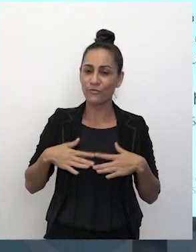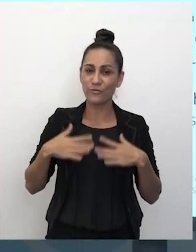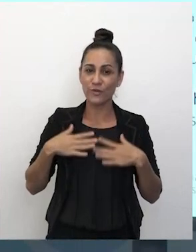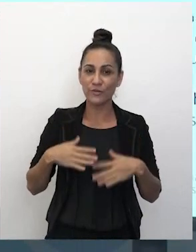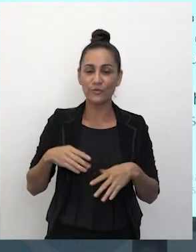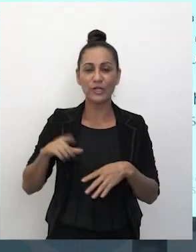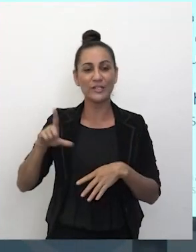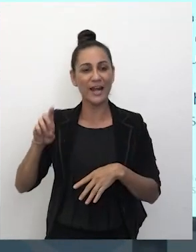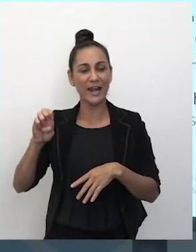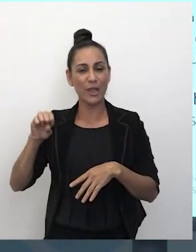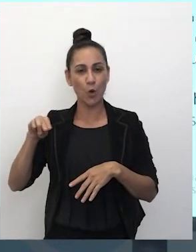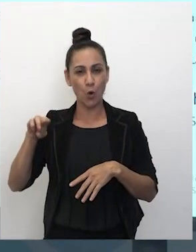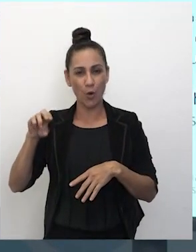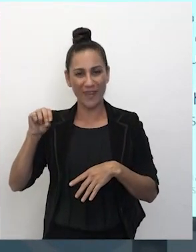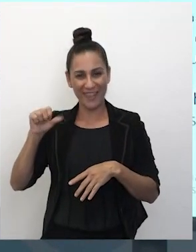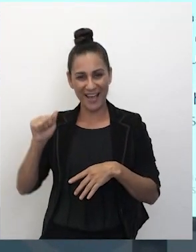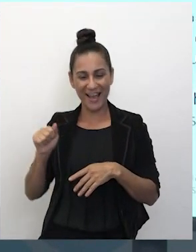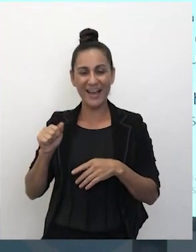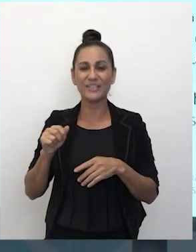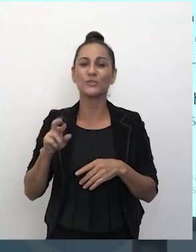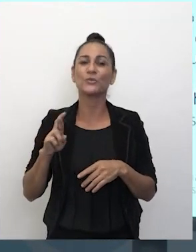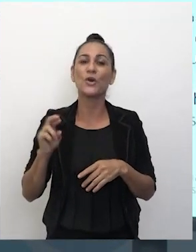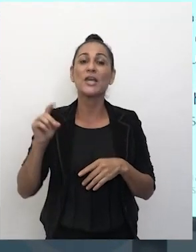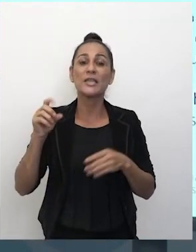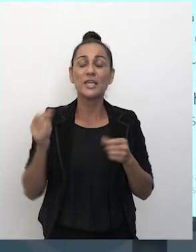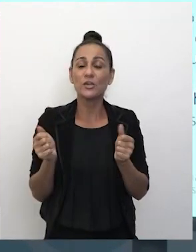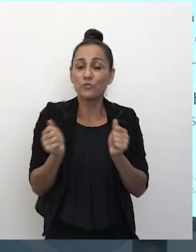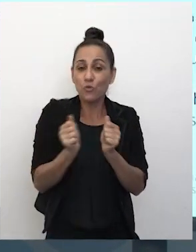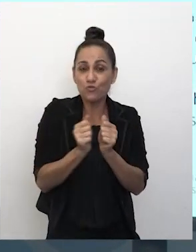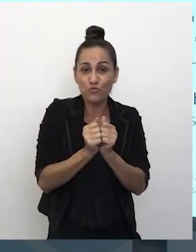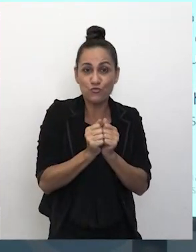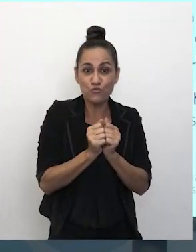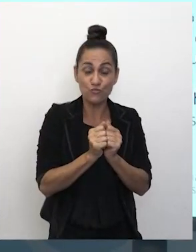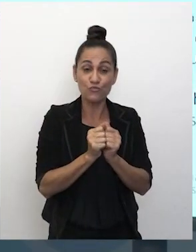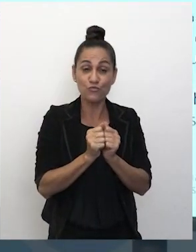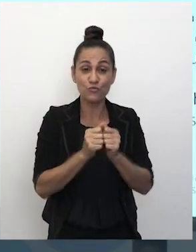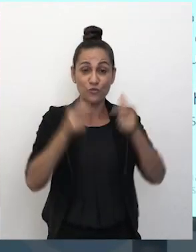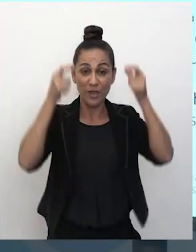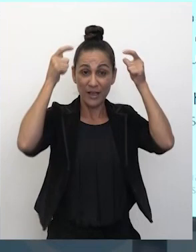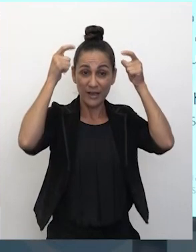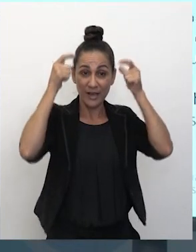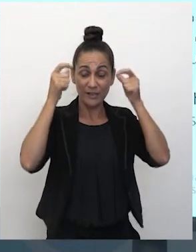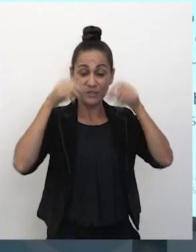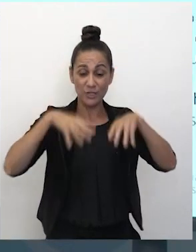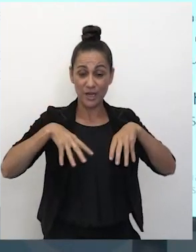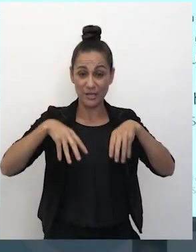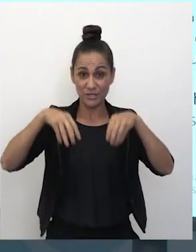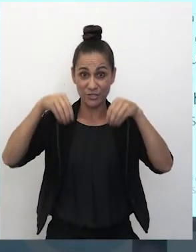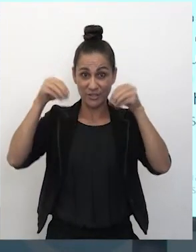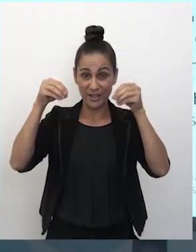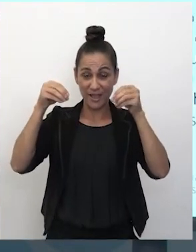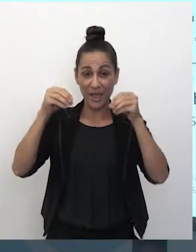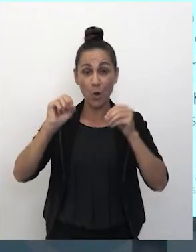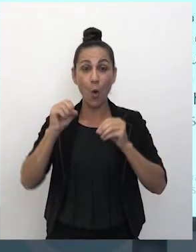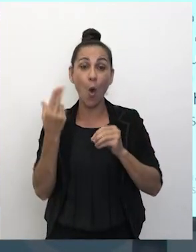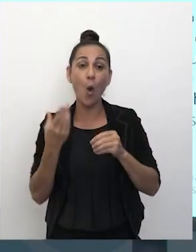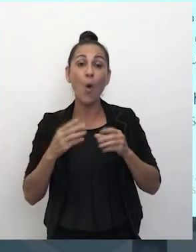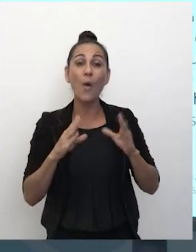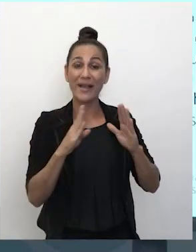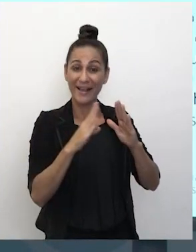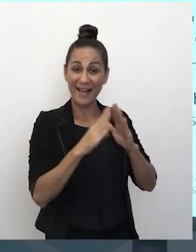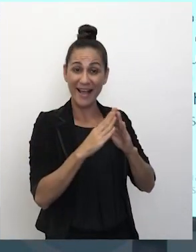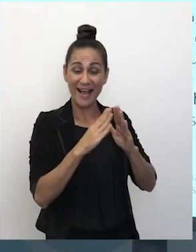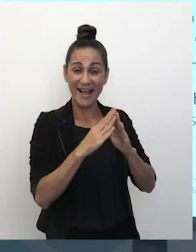da Vinci, né? Que passou uma boa temporada aí sendo abrigado em casas de pessoas ligadas à